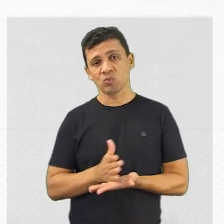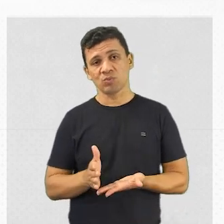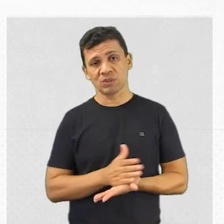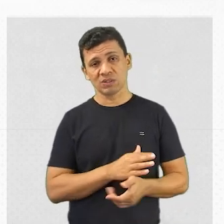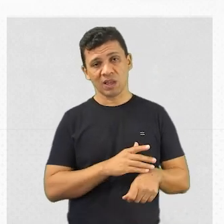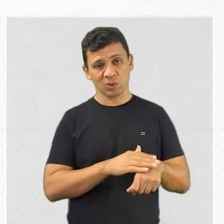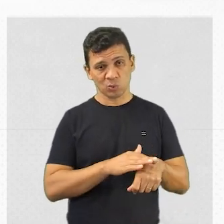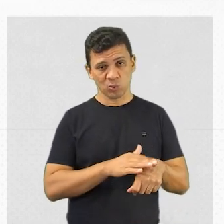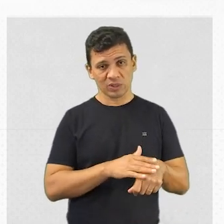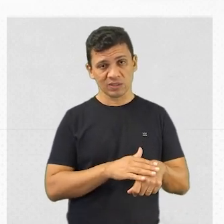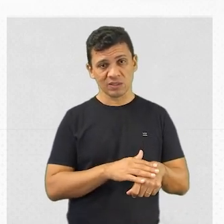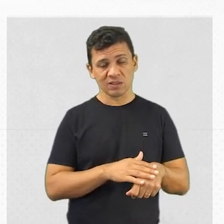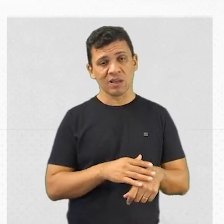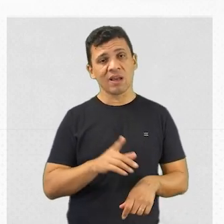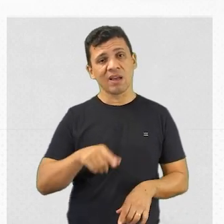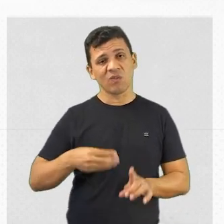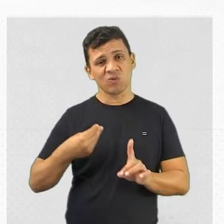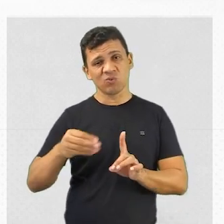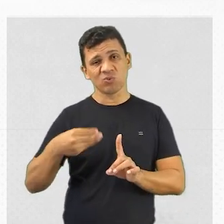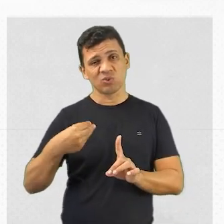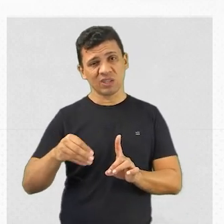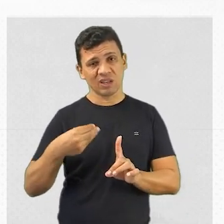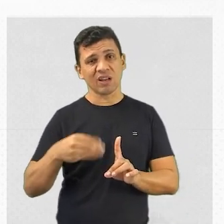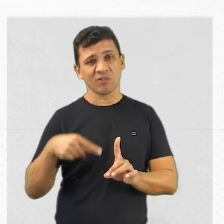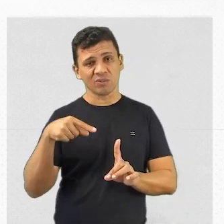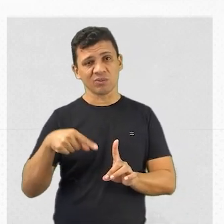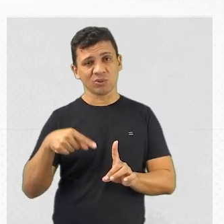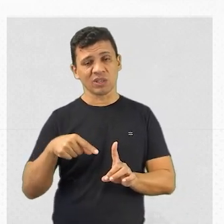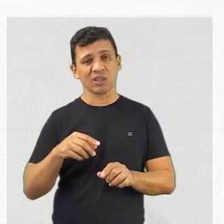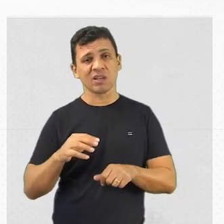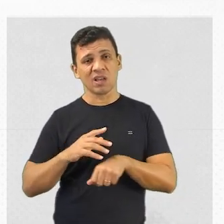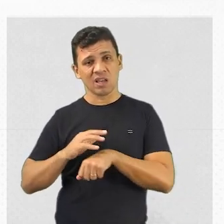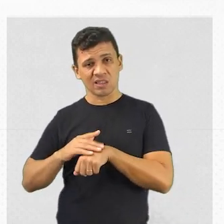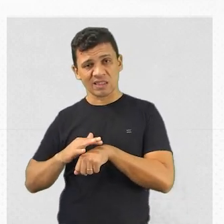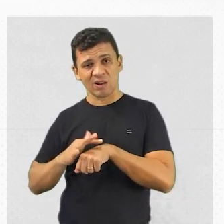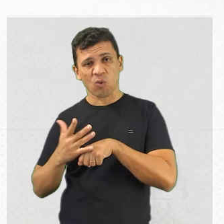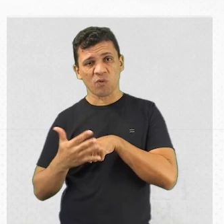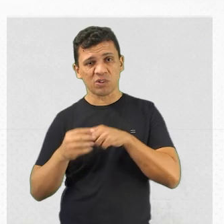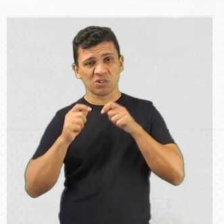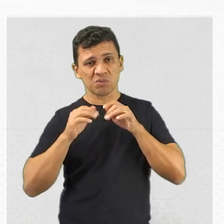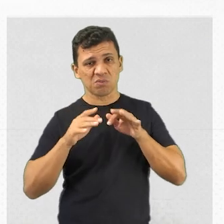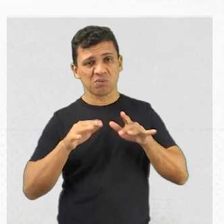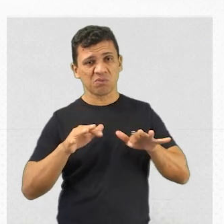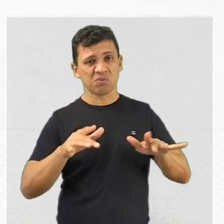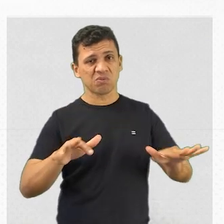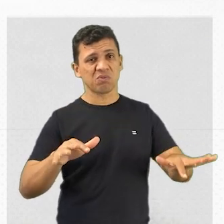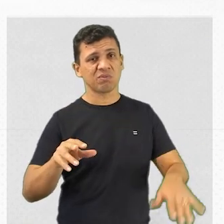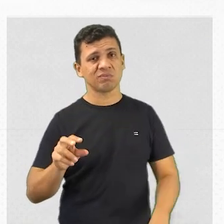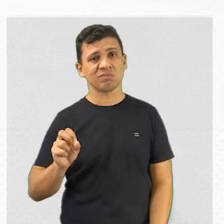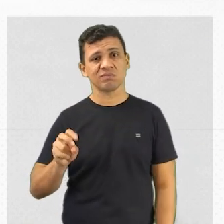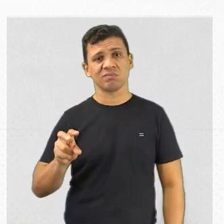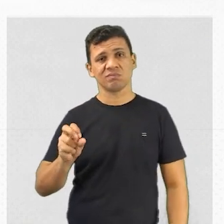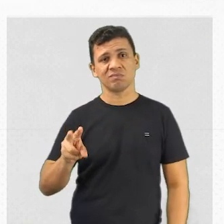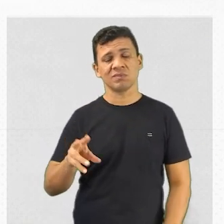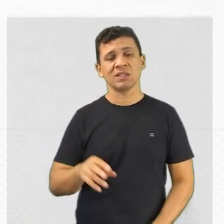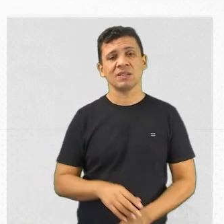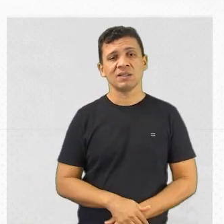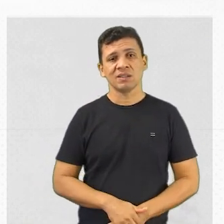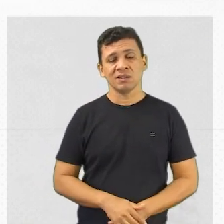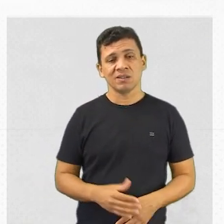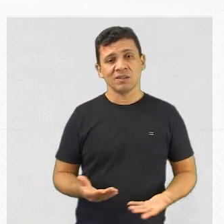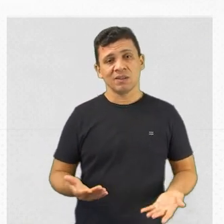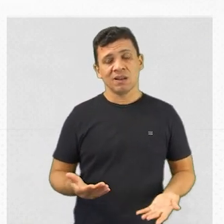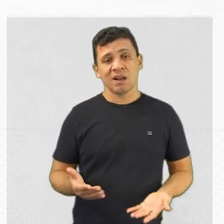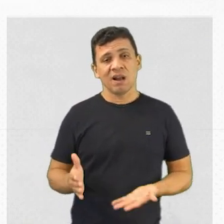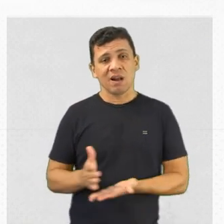que ficavam mais vulneráveis à transmissão ali da Covid, à transmissão desse vírus, né? E aí acabaram ou